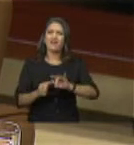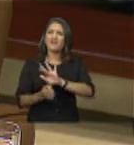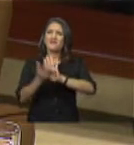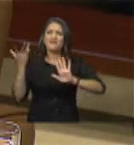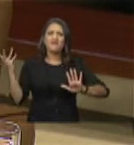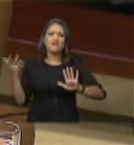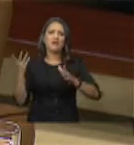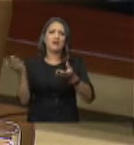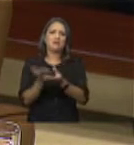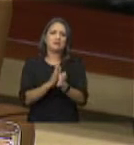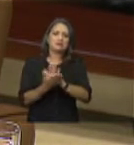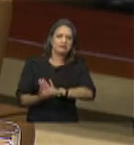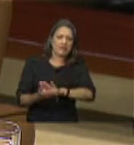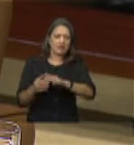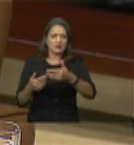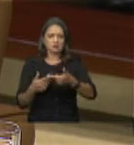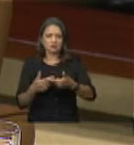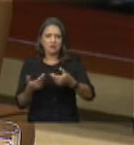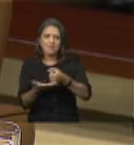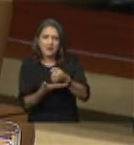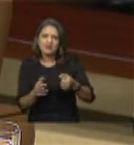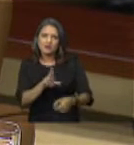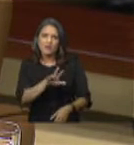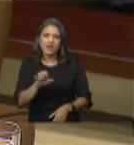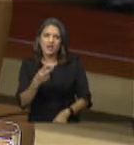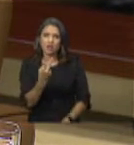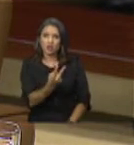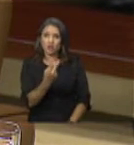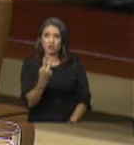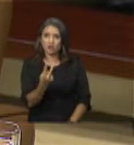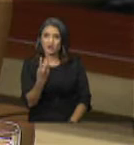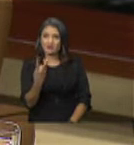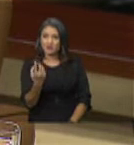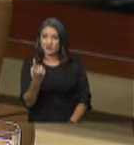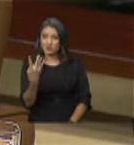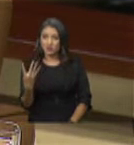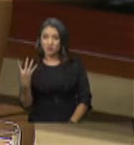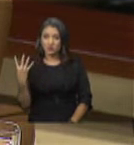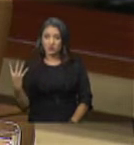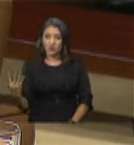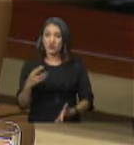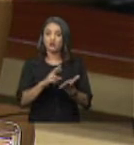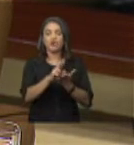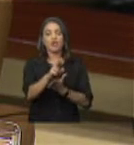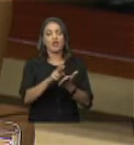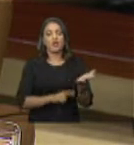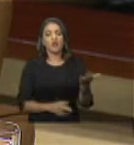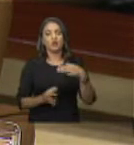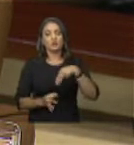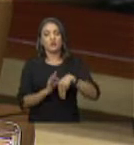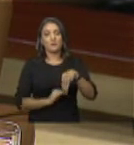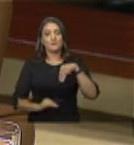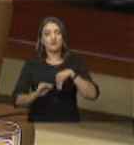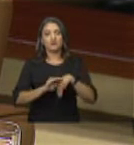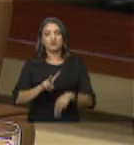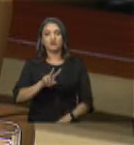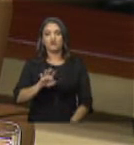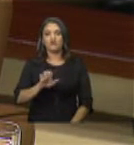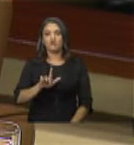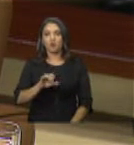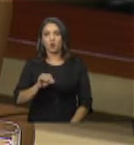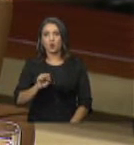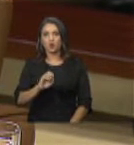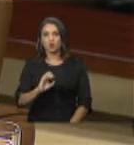precedentes como o recurso ordinário 223144 da relatoria do eminente Ministro Carlos Veloso